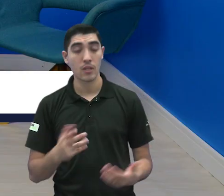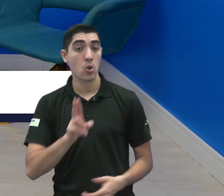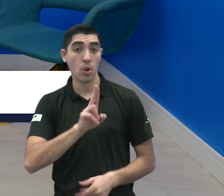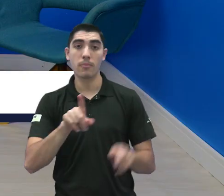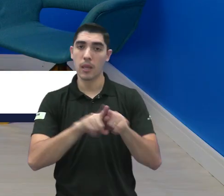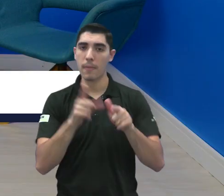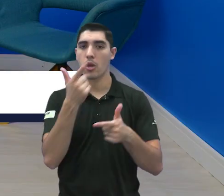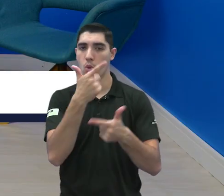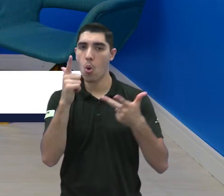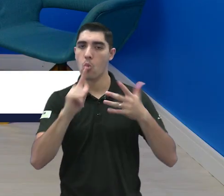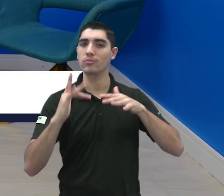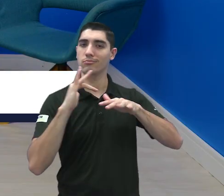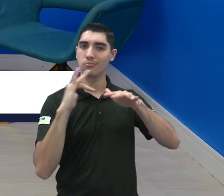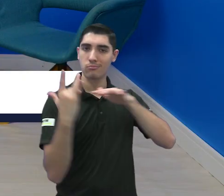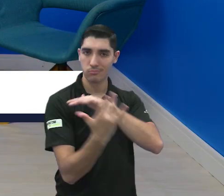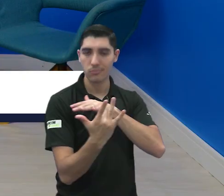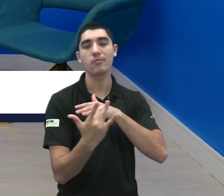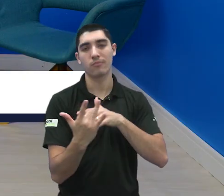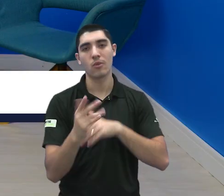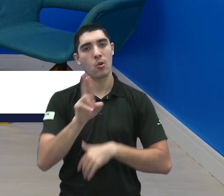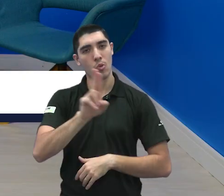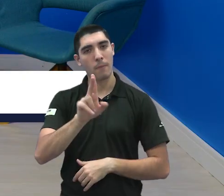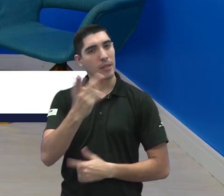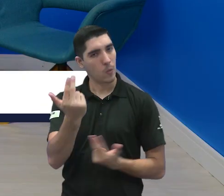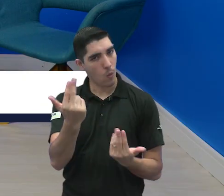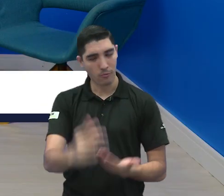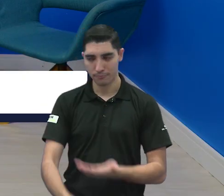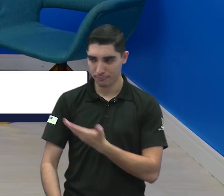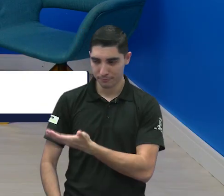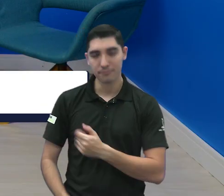youtube.com/tvcâmara-sjc, mesmo endereço das nossas redes sociais,